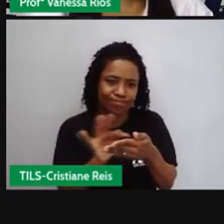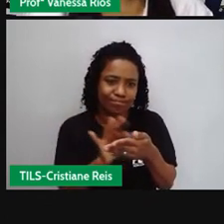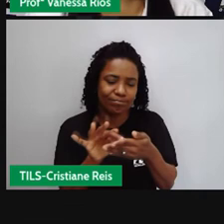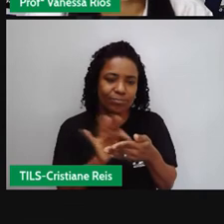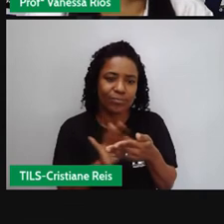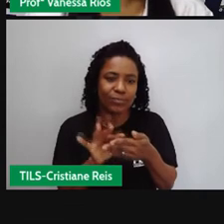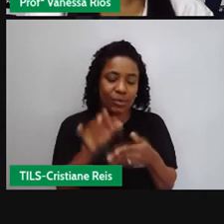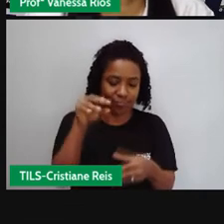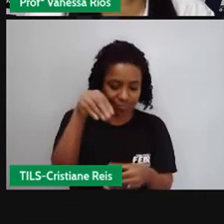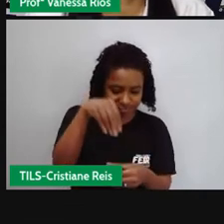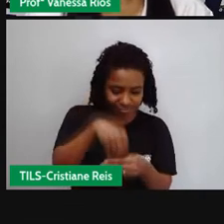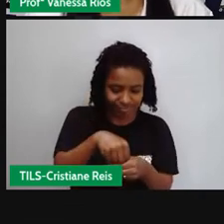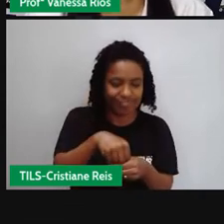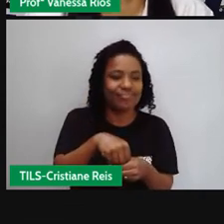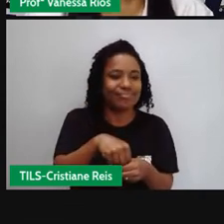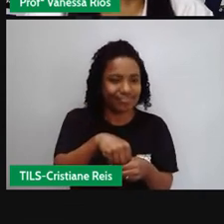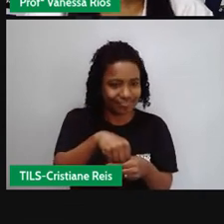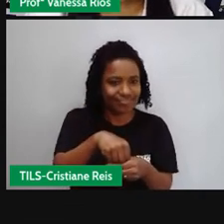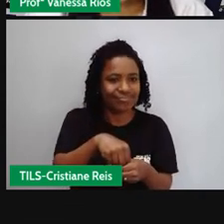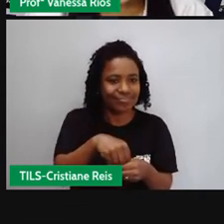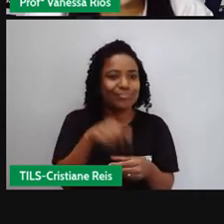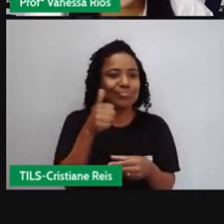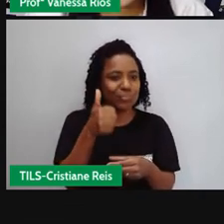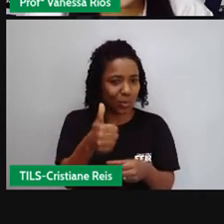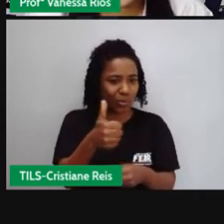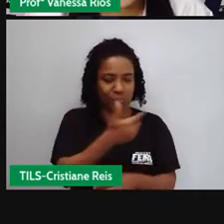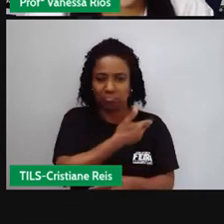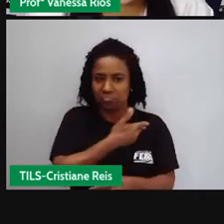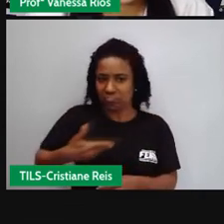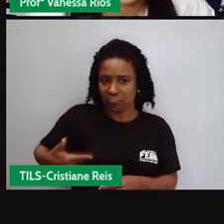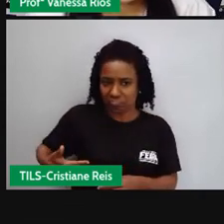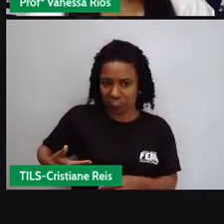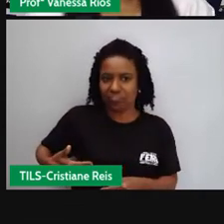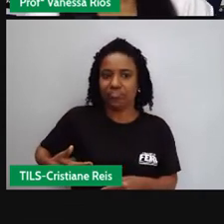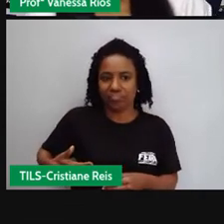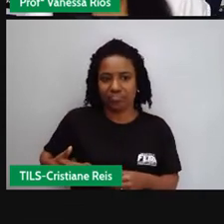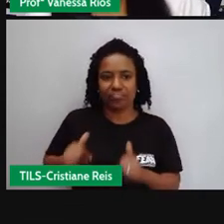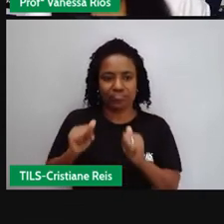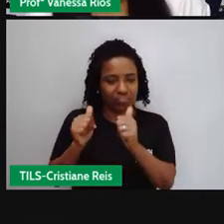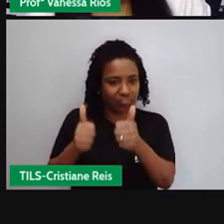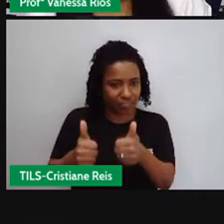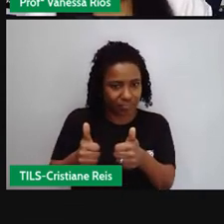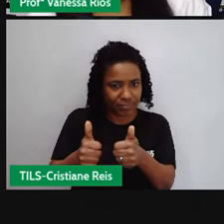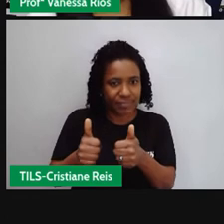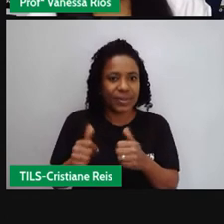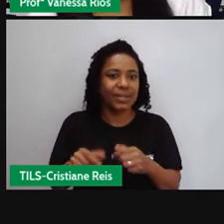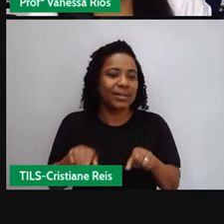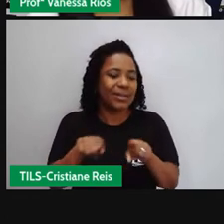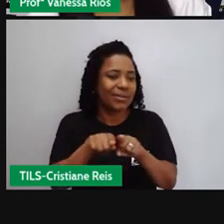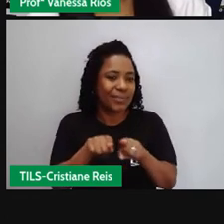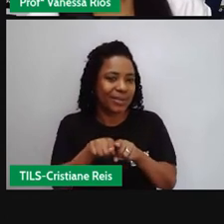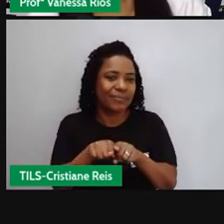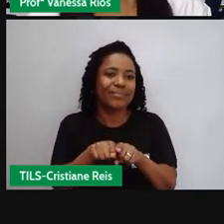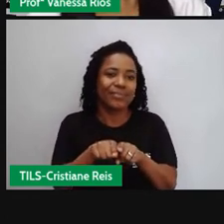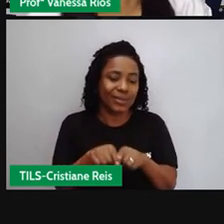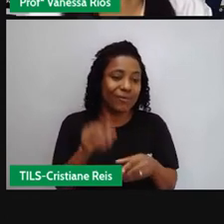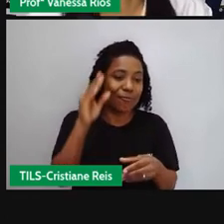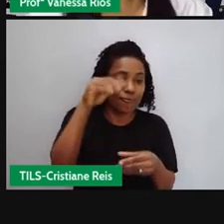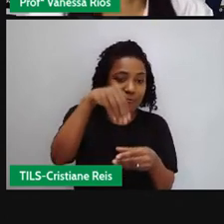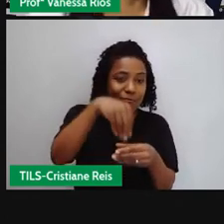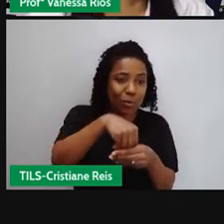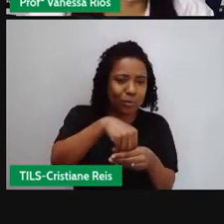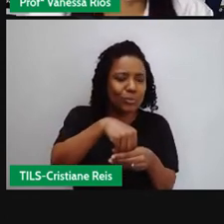justiça eleitoral. São esses votos que definem a eleição. Além dos votos válidos, nós temos aí os